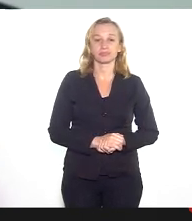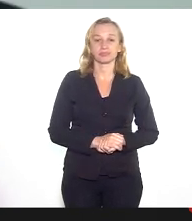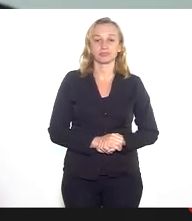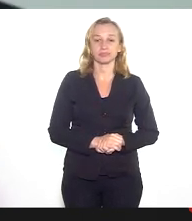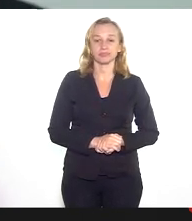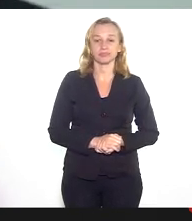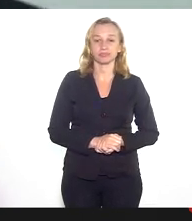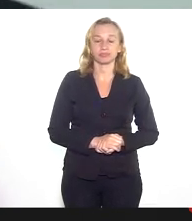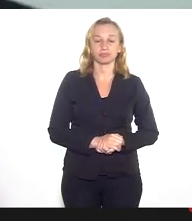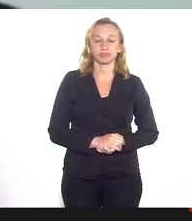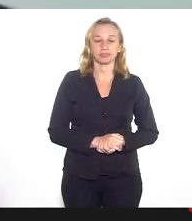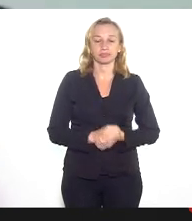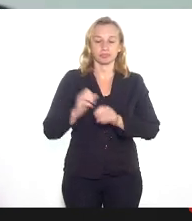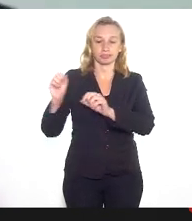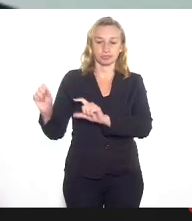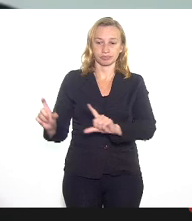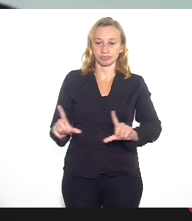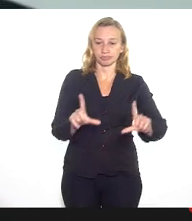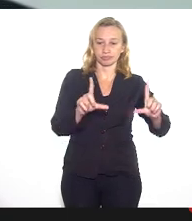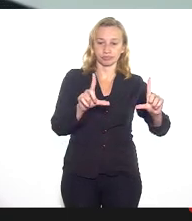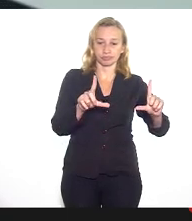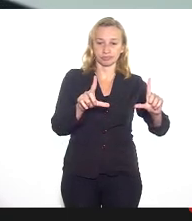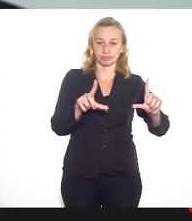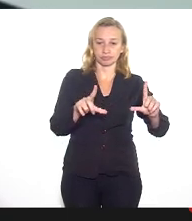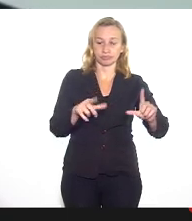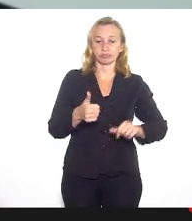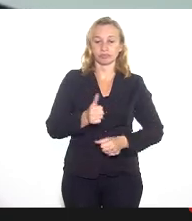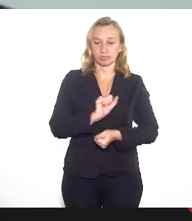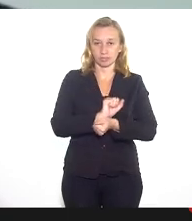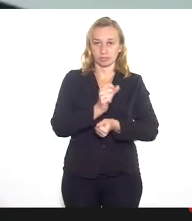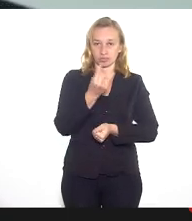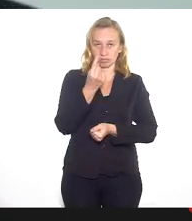iniciar a apresentação dos slides. Só um segundo.